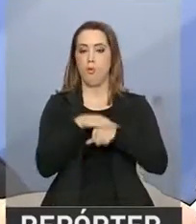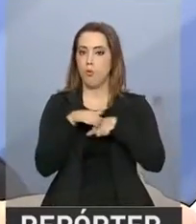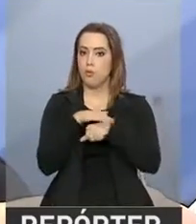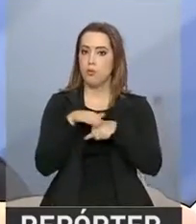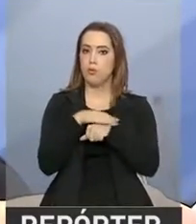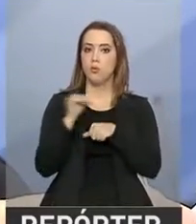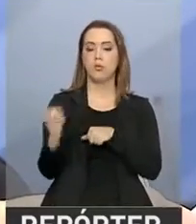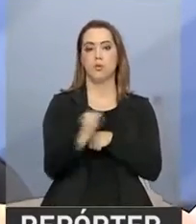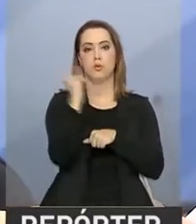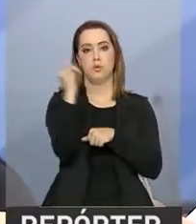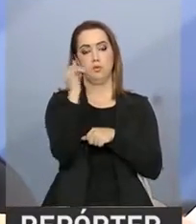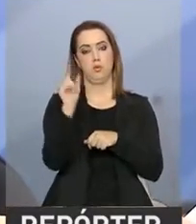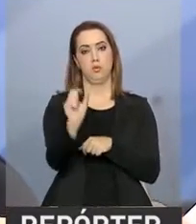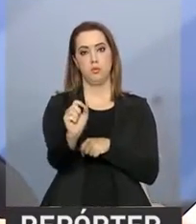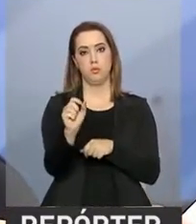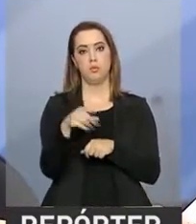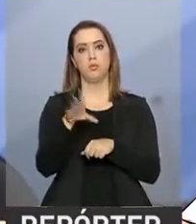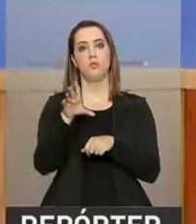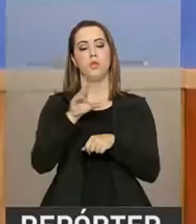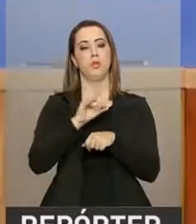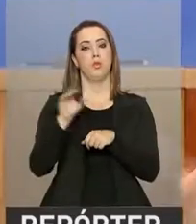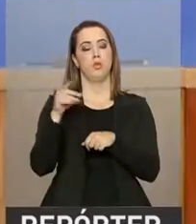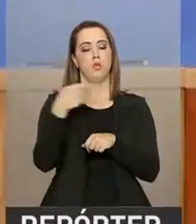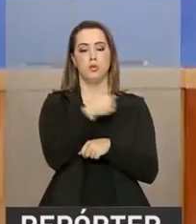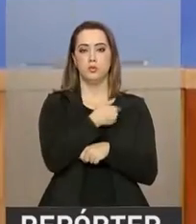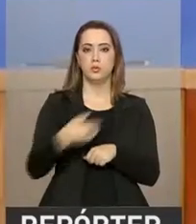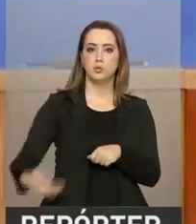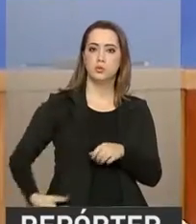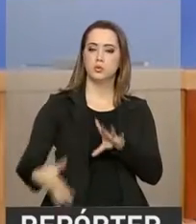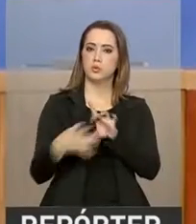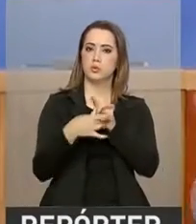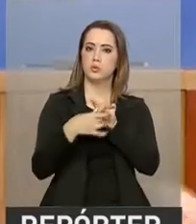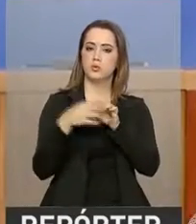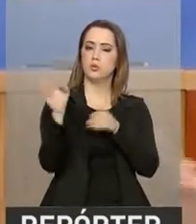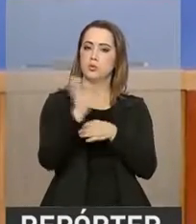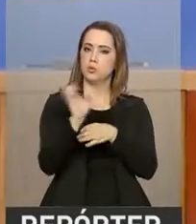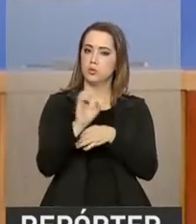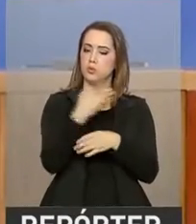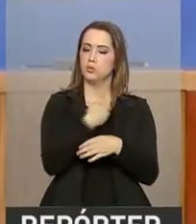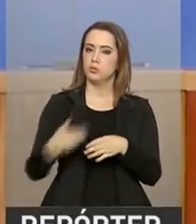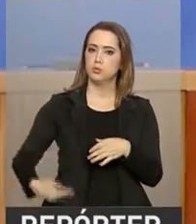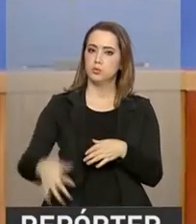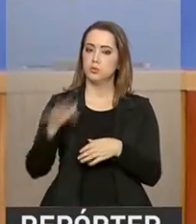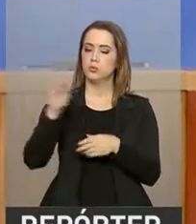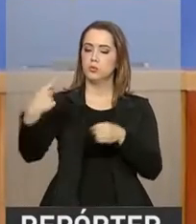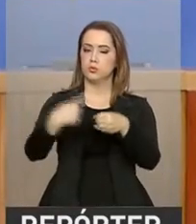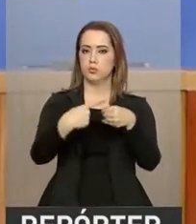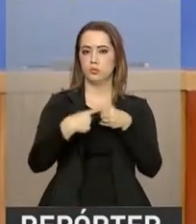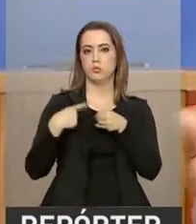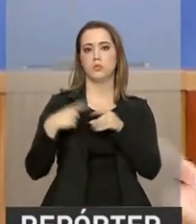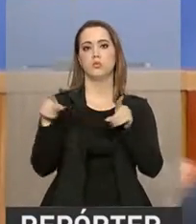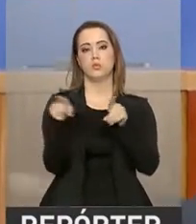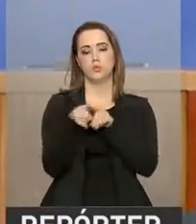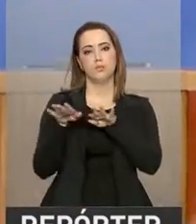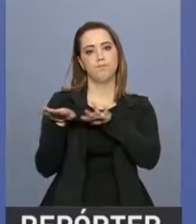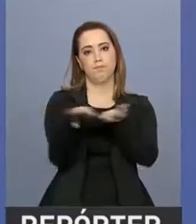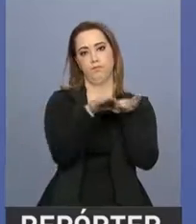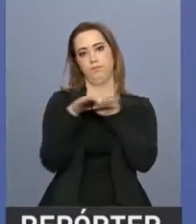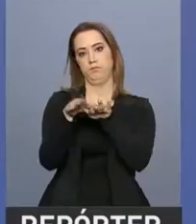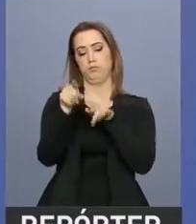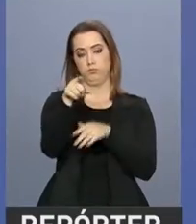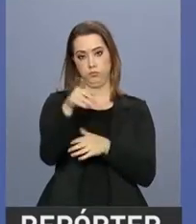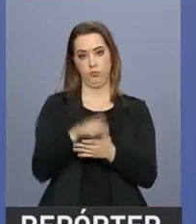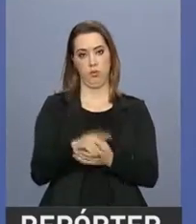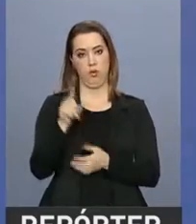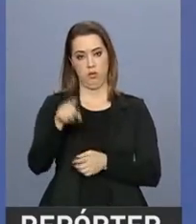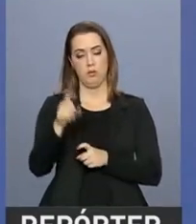respeite o princípio federativo e da isonomia. A qualidade dos gastos públicos foi citada como uma das maiores preocupações,